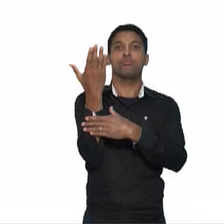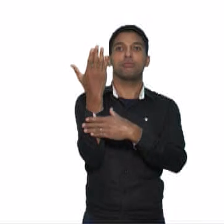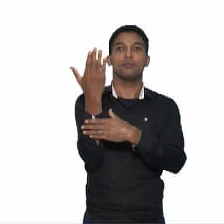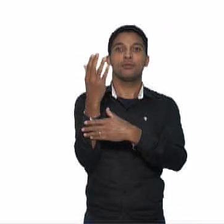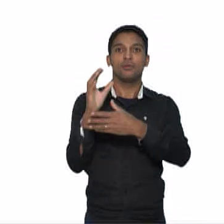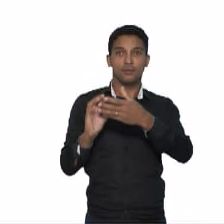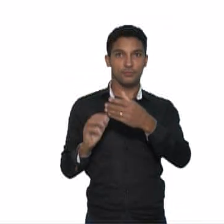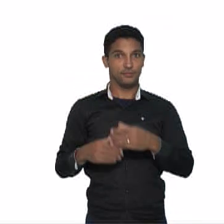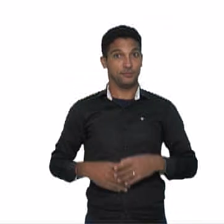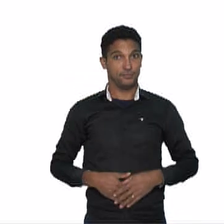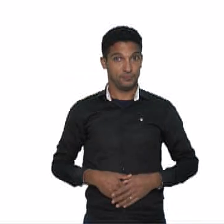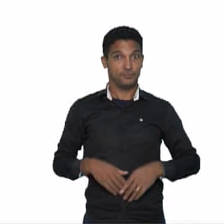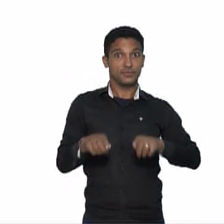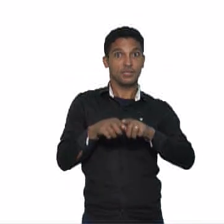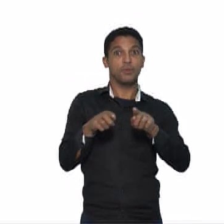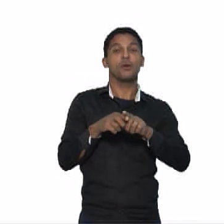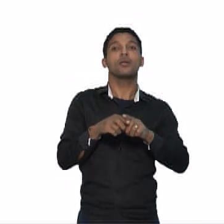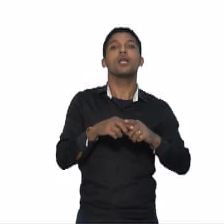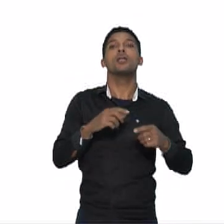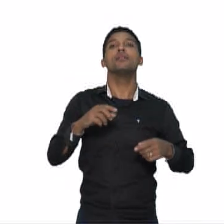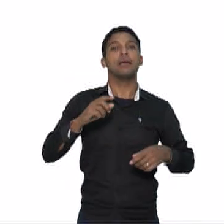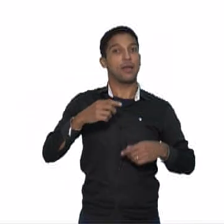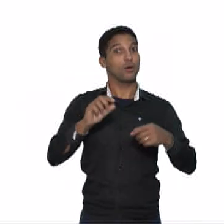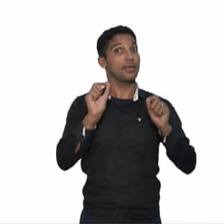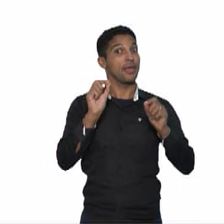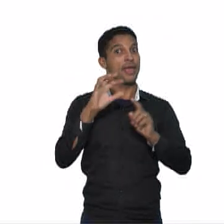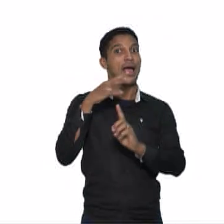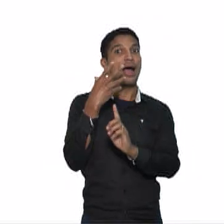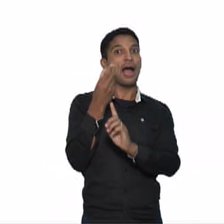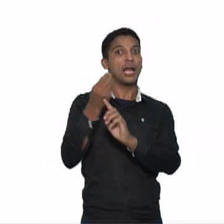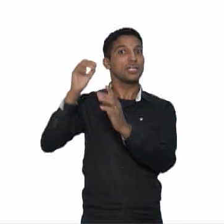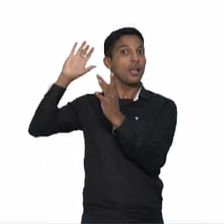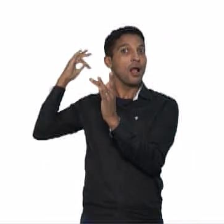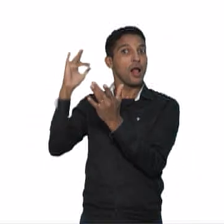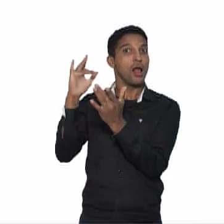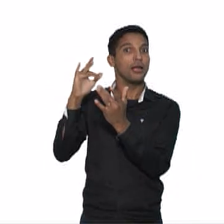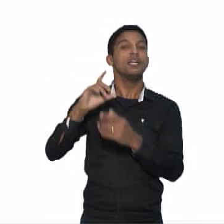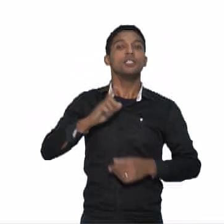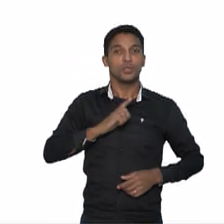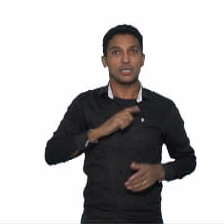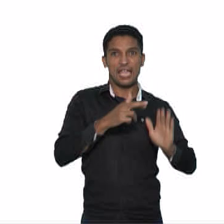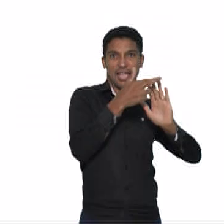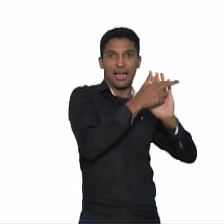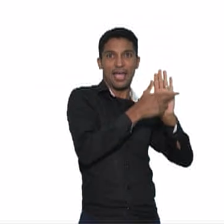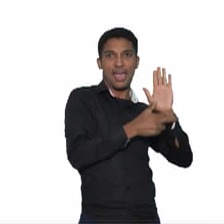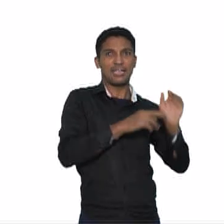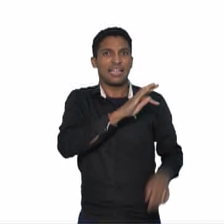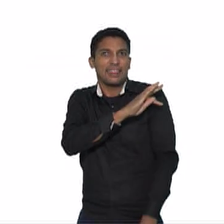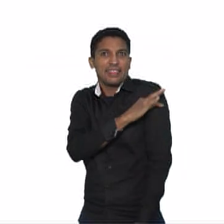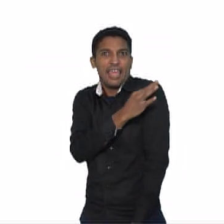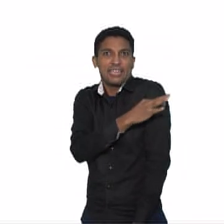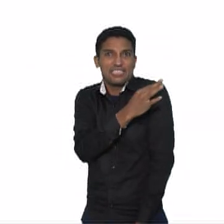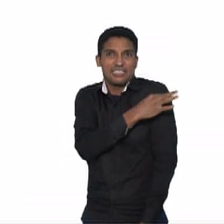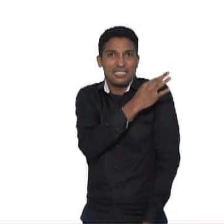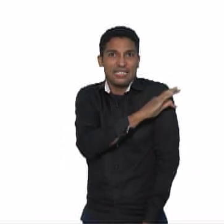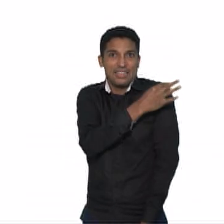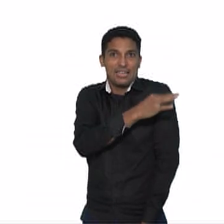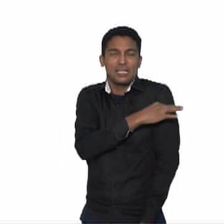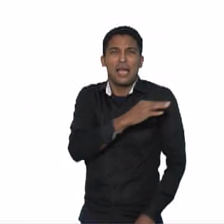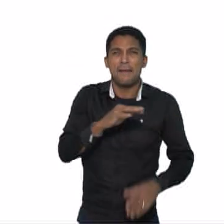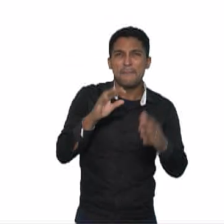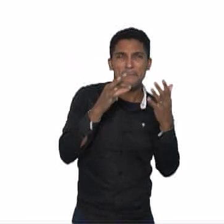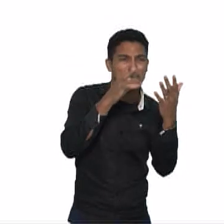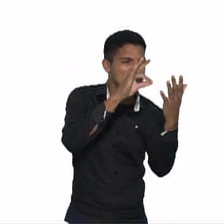pregava cuidadoso aprendizado das técnicas, o convencionalismo e o tecnicismo reinaram nas academias de belas